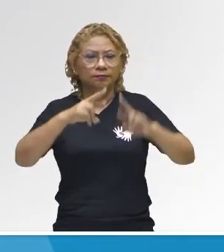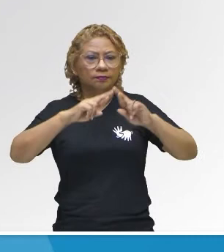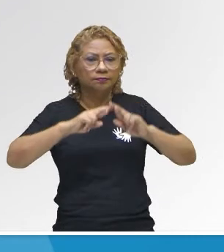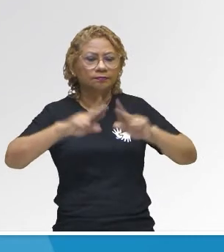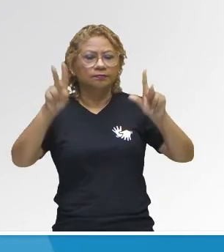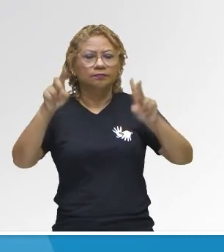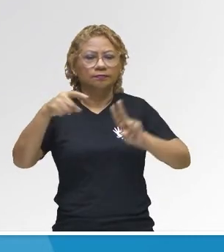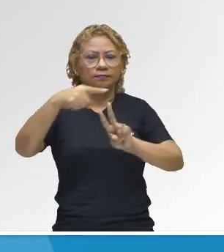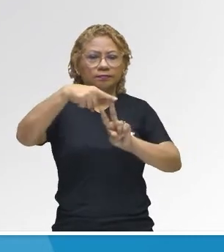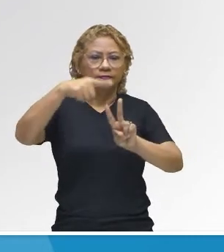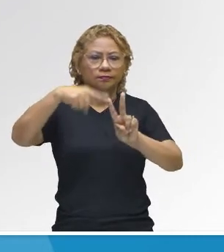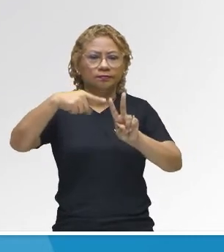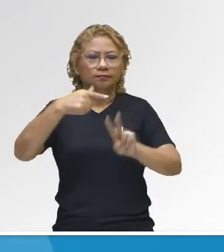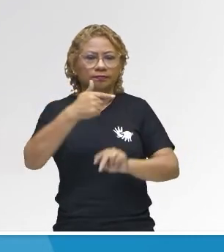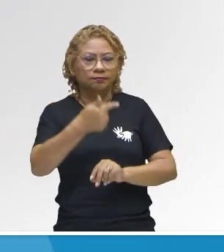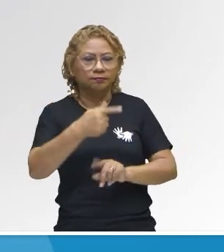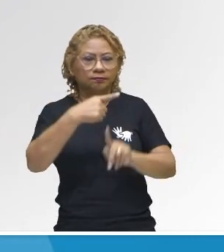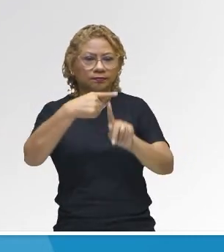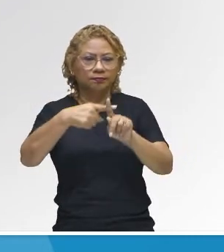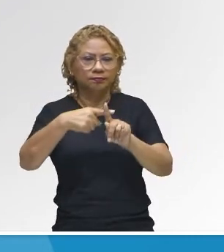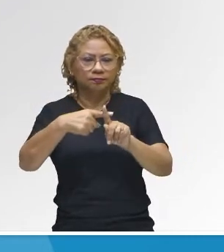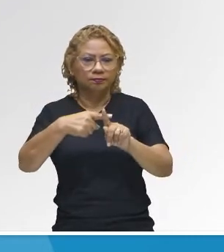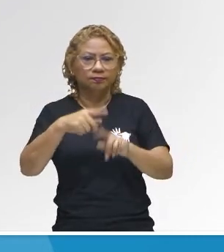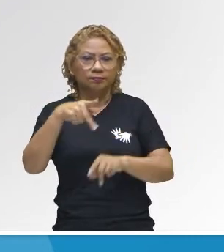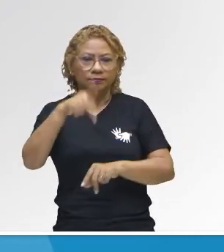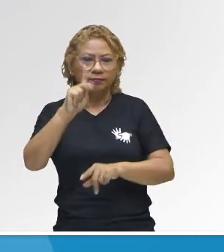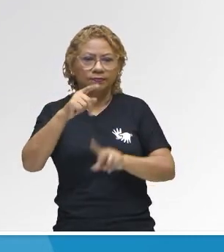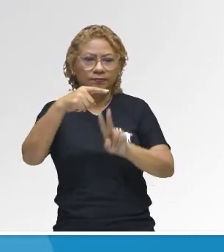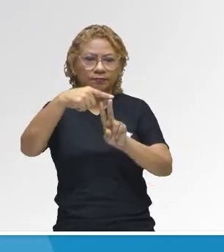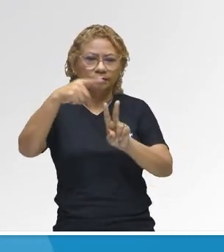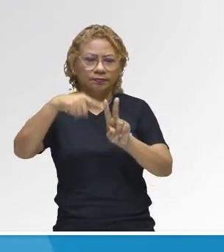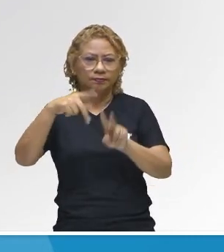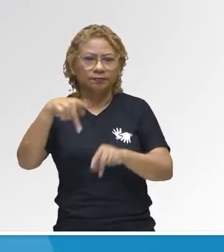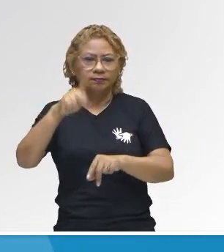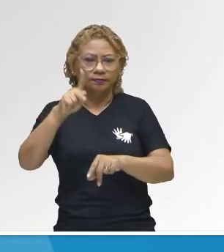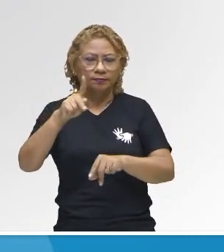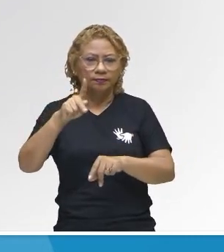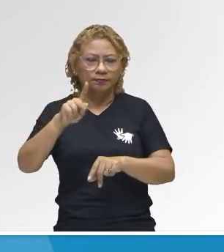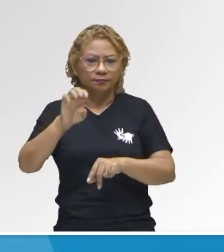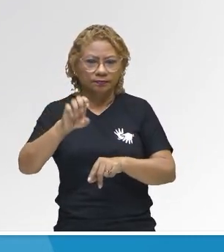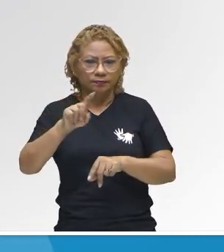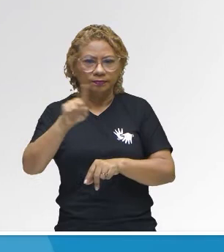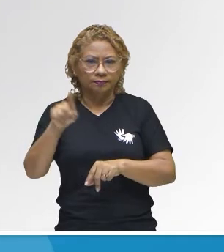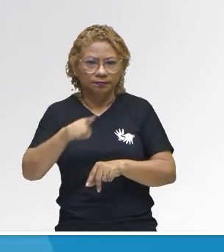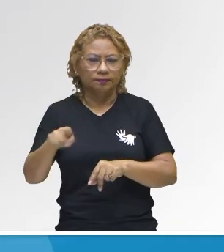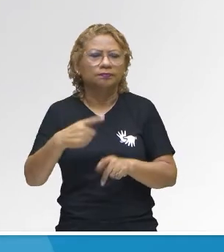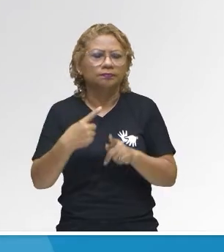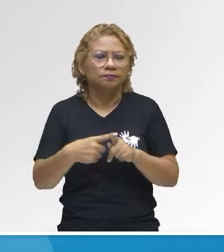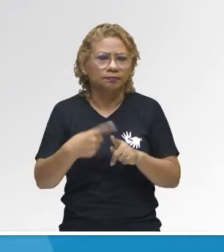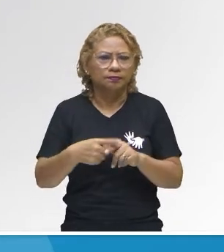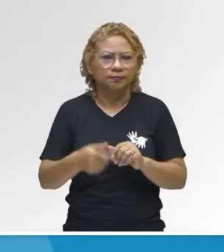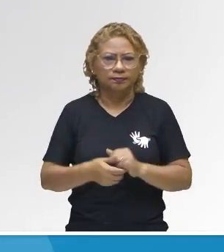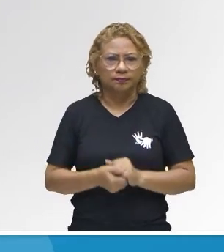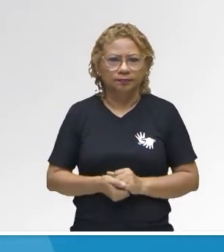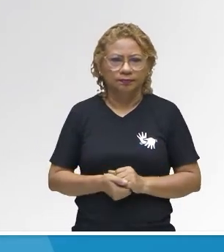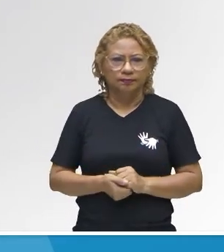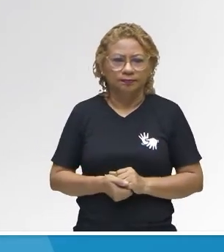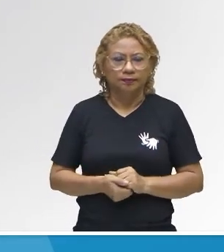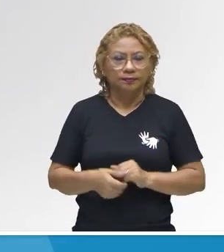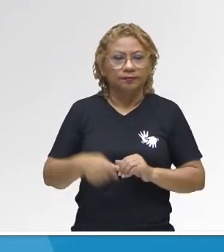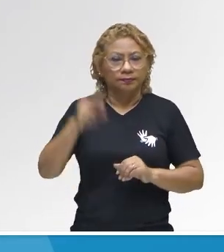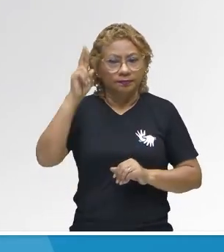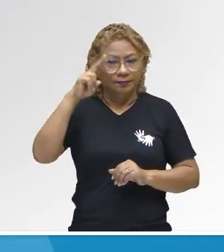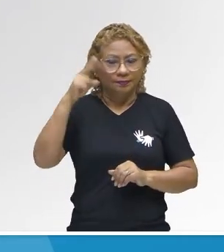função tangente tem que ser diferente de π sobre 2 mais κ? Porque lembre-se que π sobre